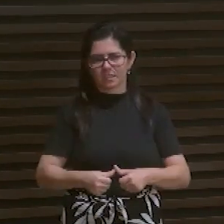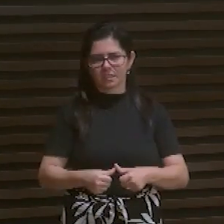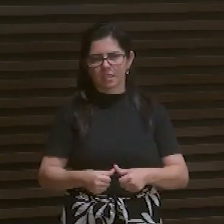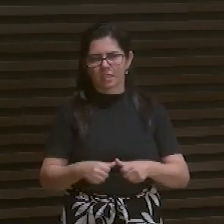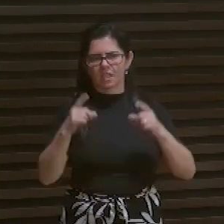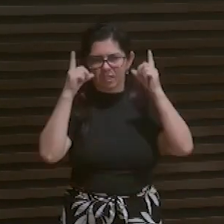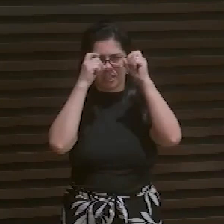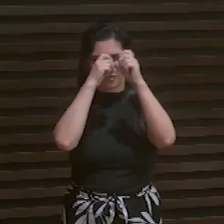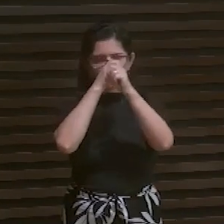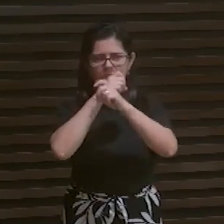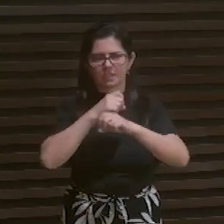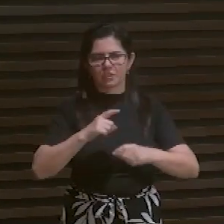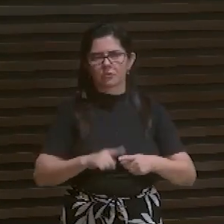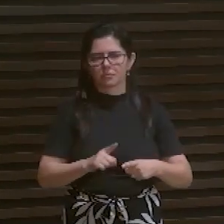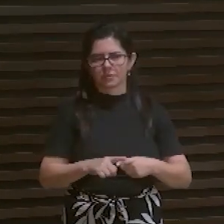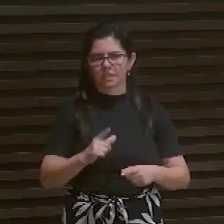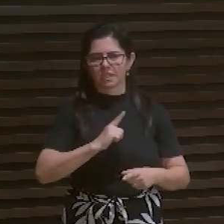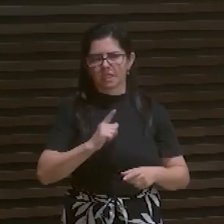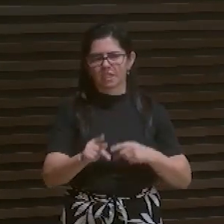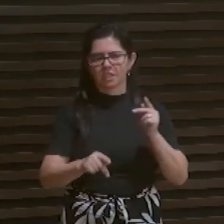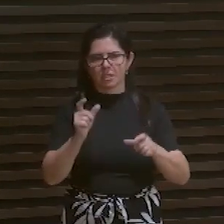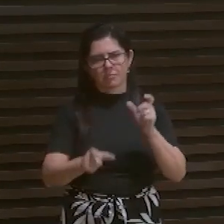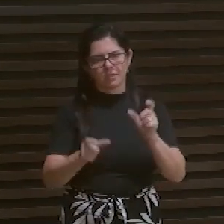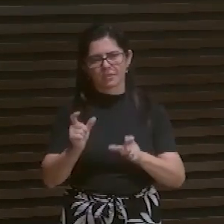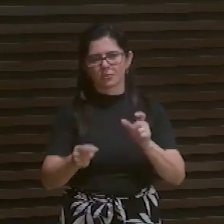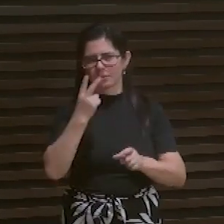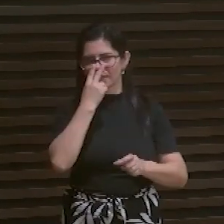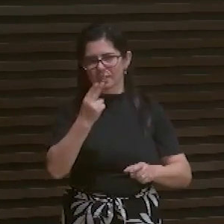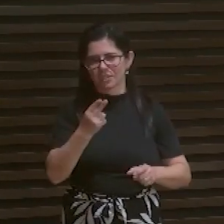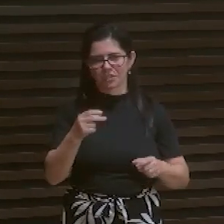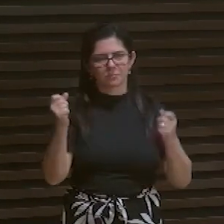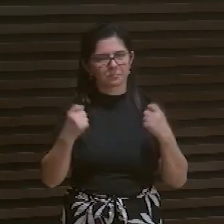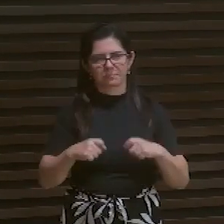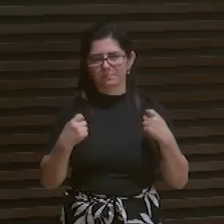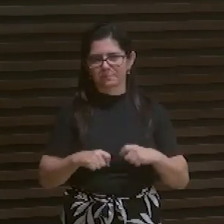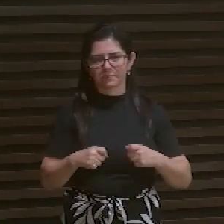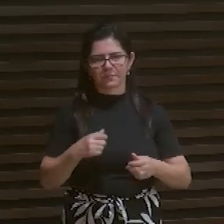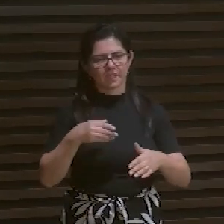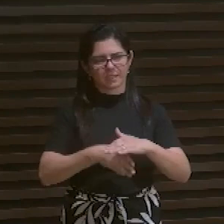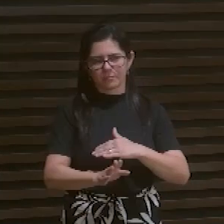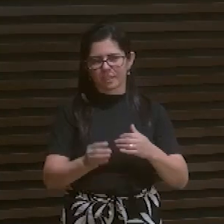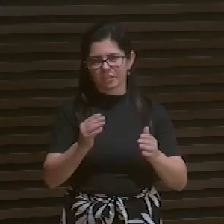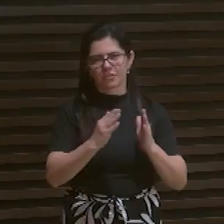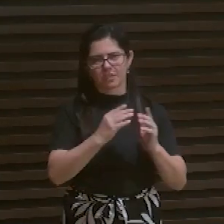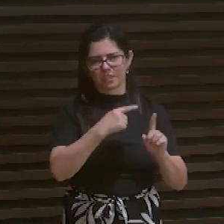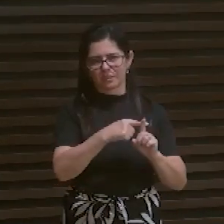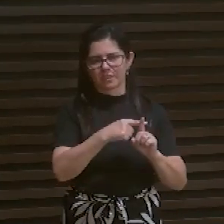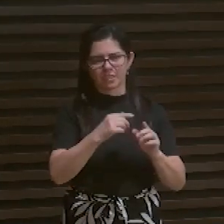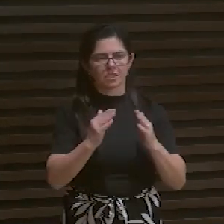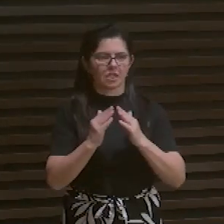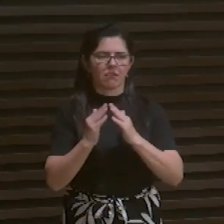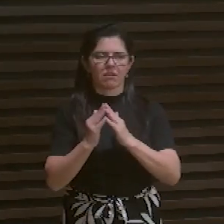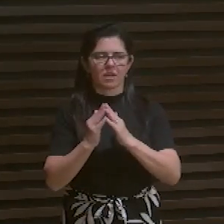que a igreja não é necessária. Ou que em casa nós somos uma igreja. Já fui assim. Já